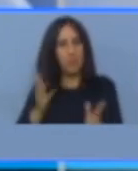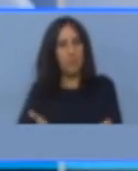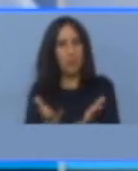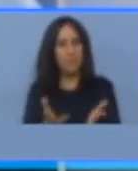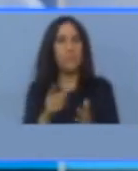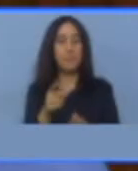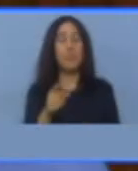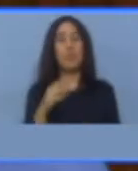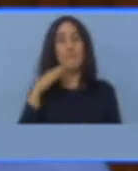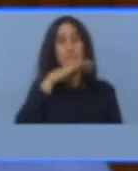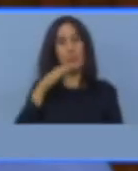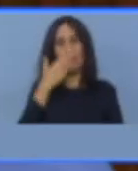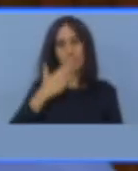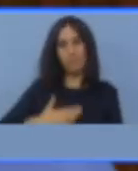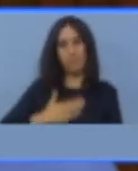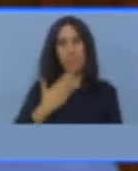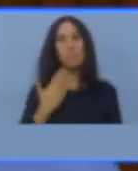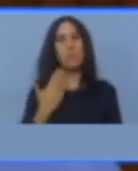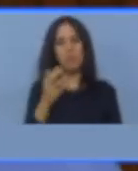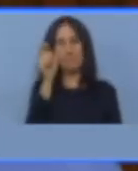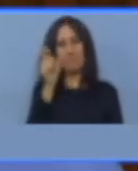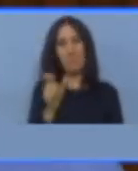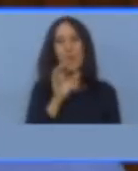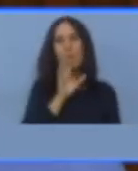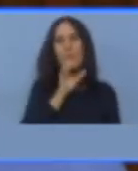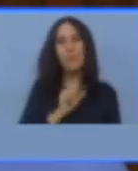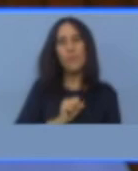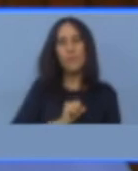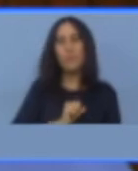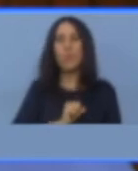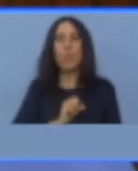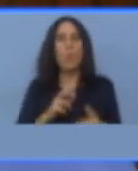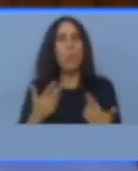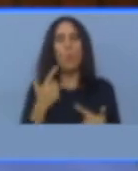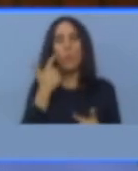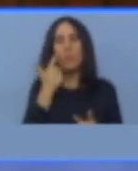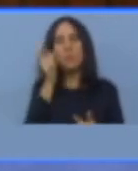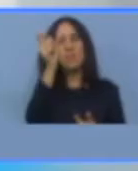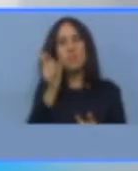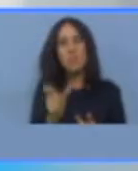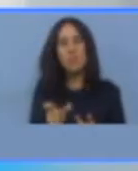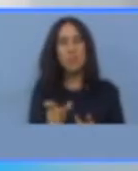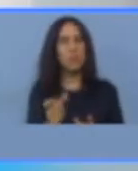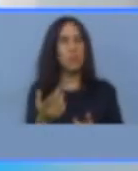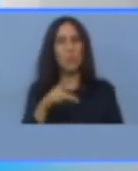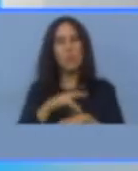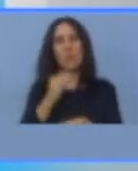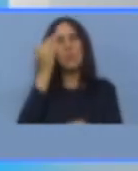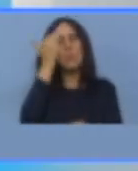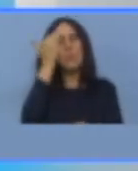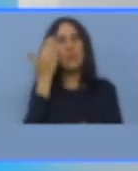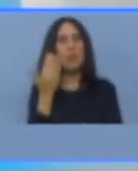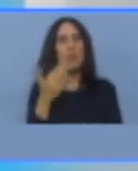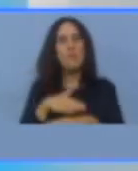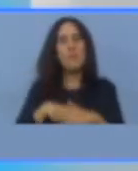se deparam com um caso de um filho, enfim, um conhecido, que seja um doente mental, o que